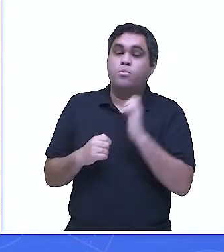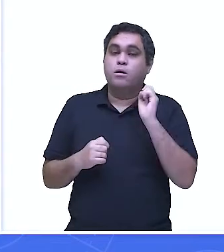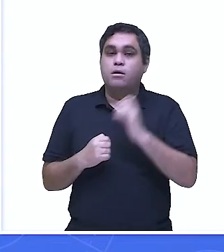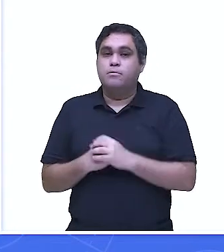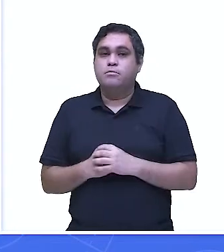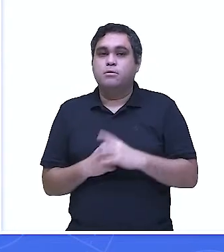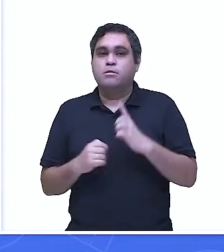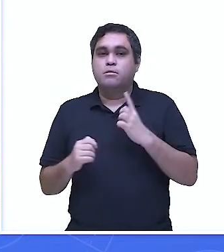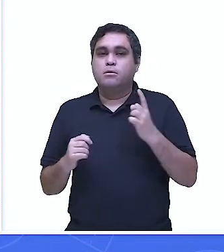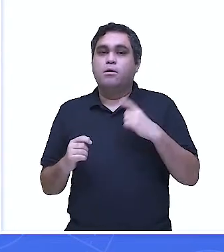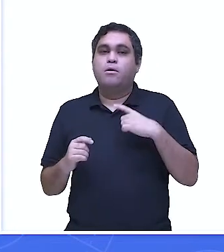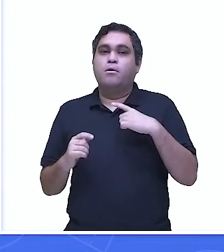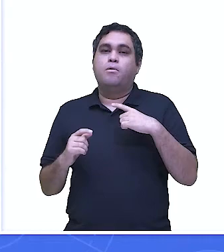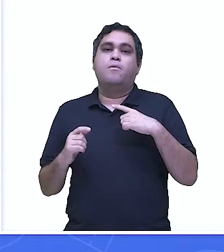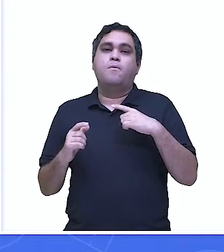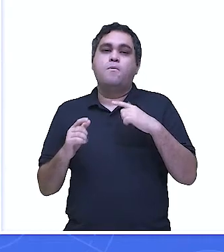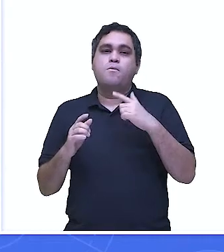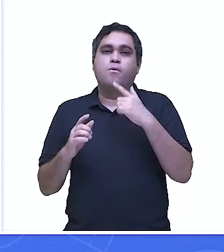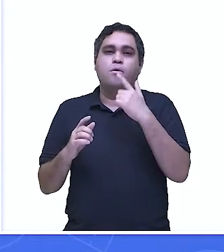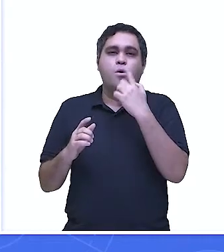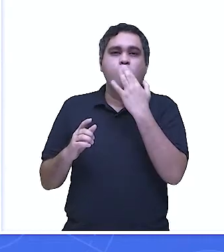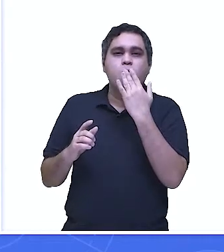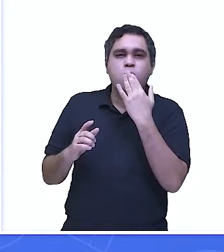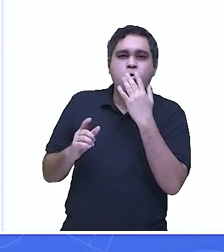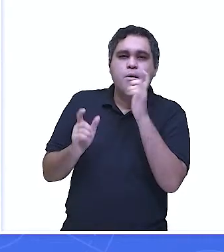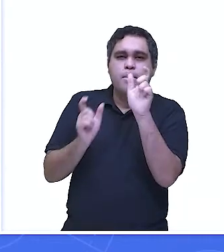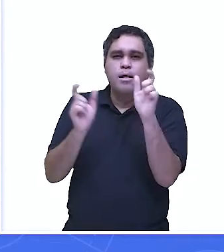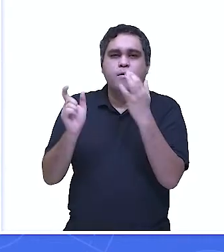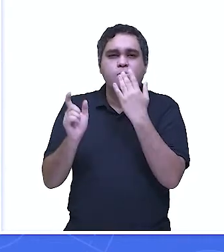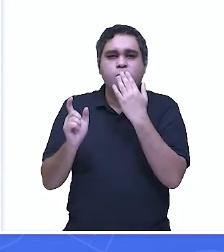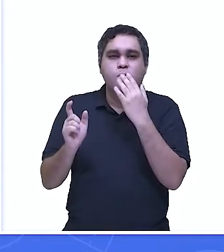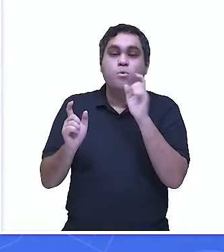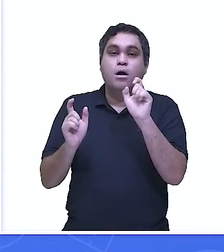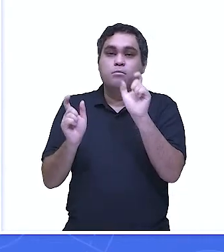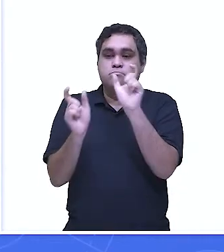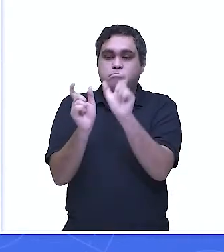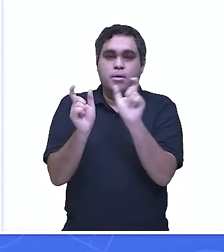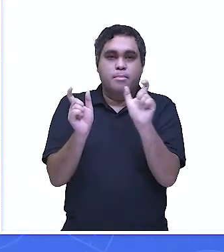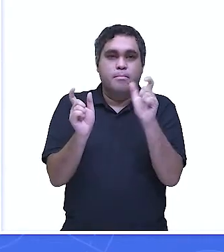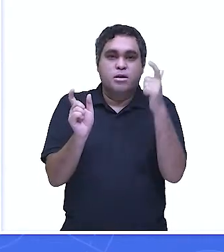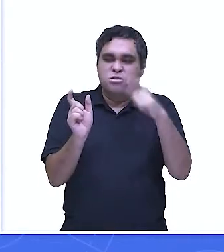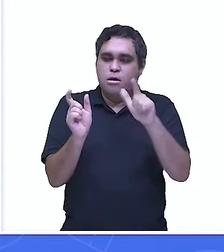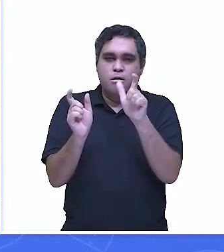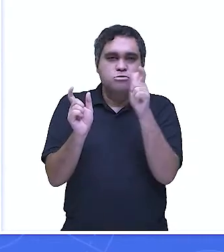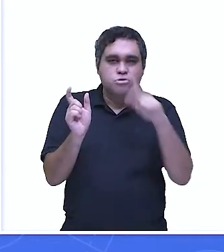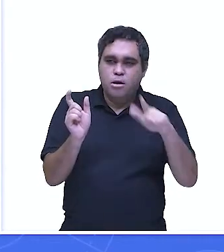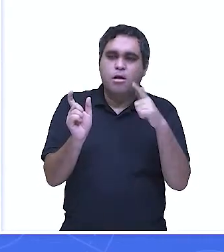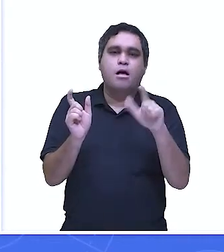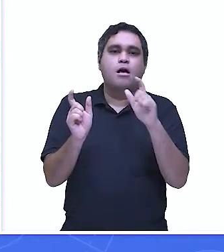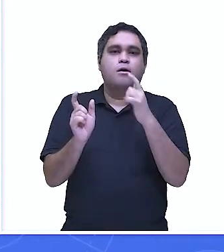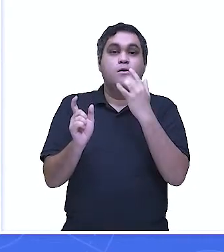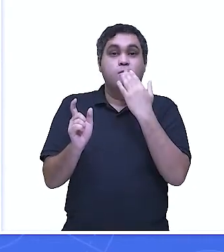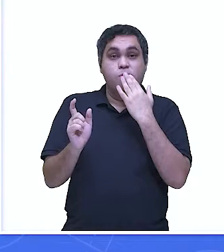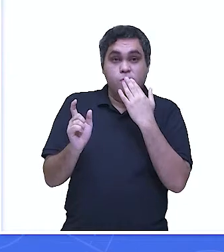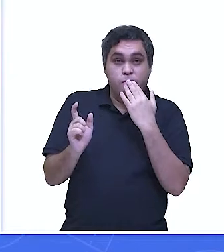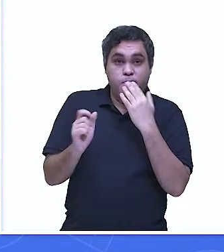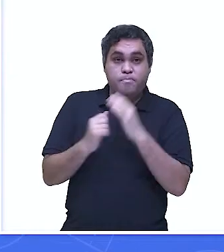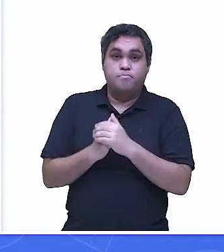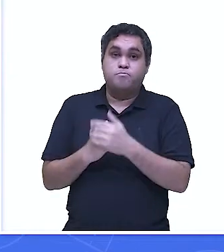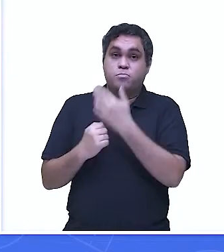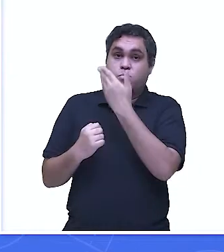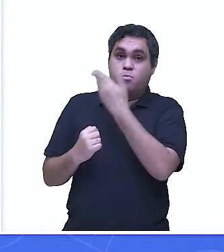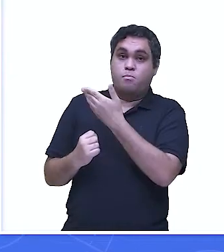eu destaquei o que, gente? As palavras repetidas. Vejam que eu tenho aqui The Hall of